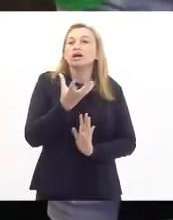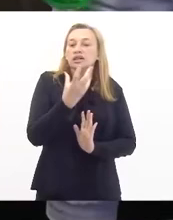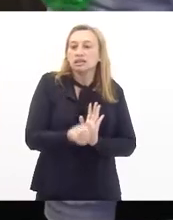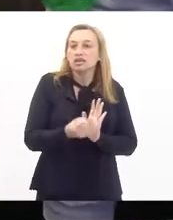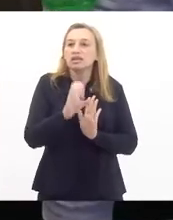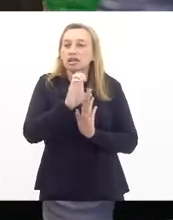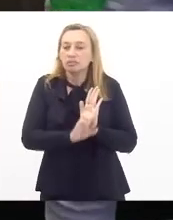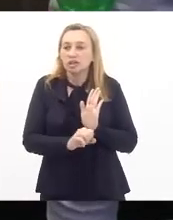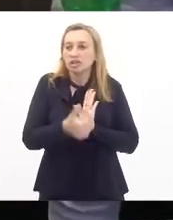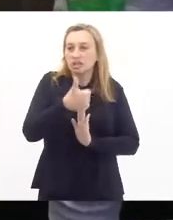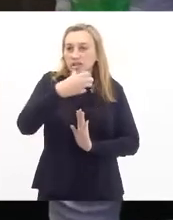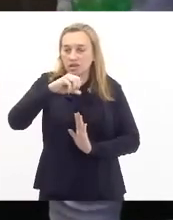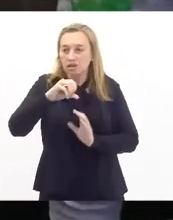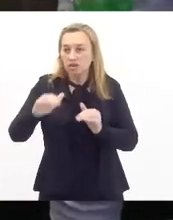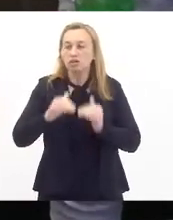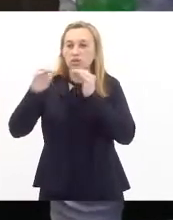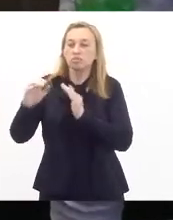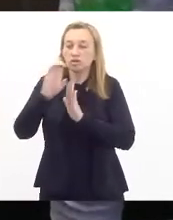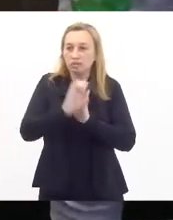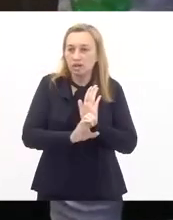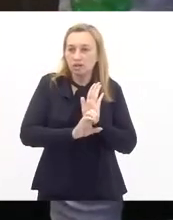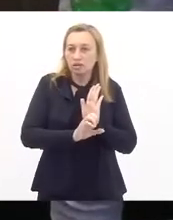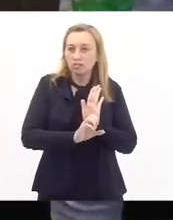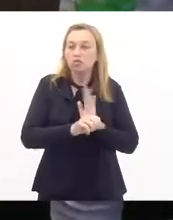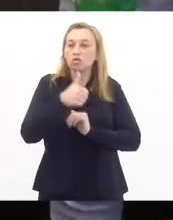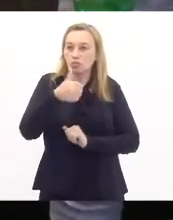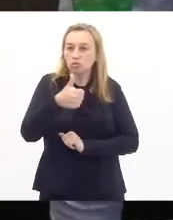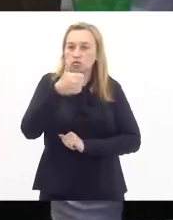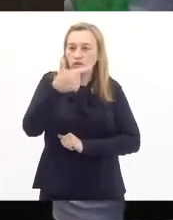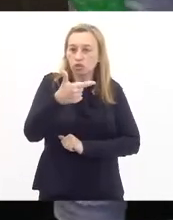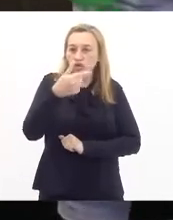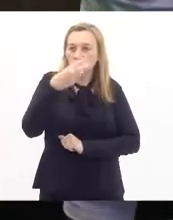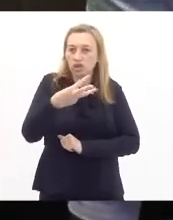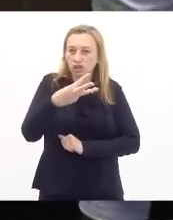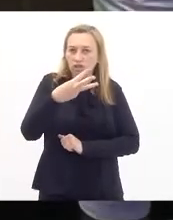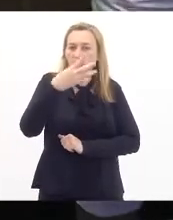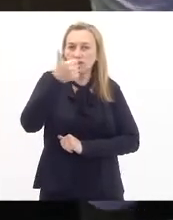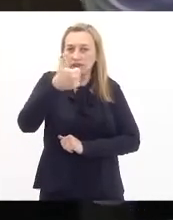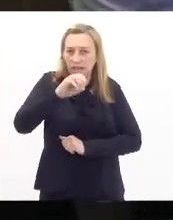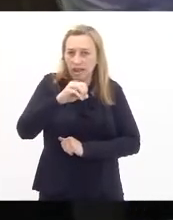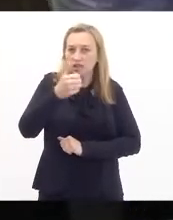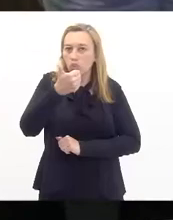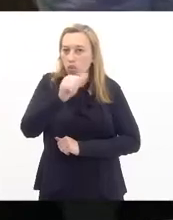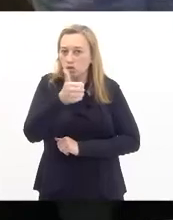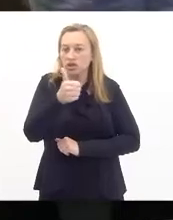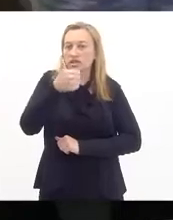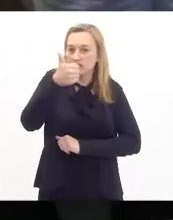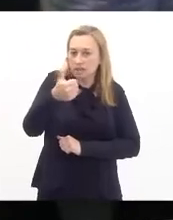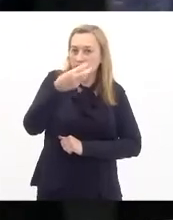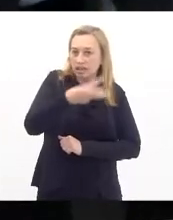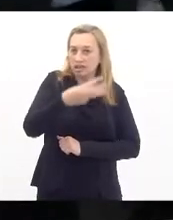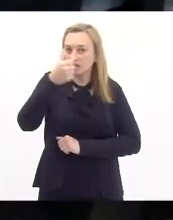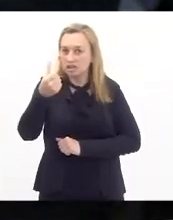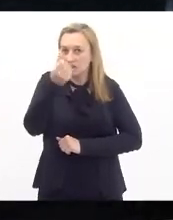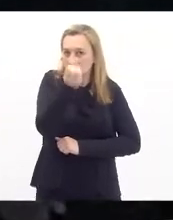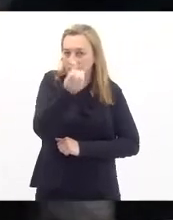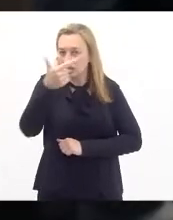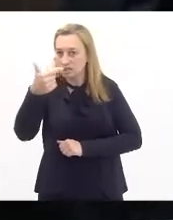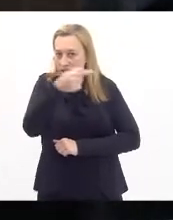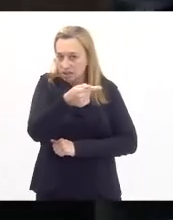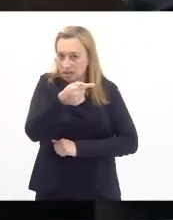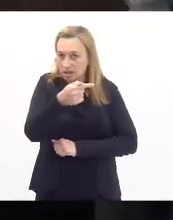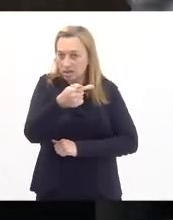19 favorável com subemenda curte nativas emendas um dois três 10 11 13 16 e